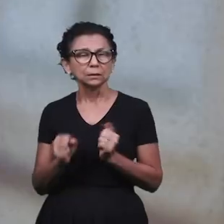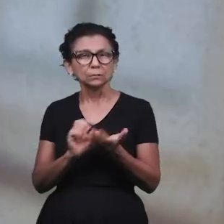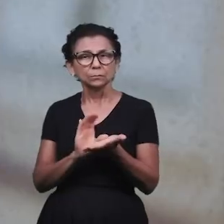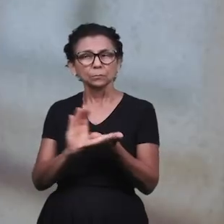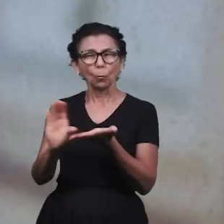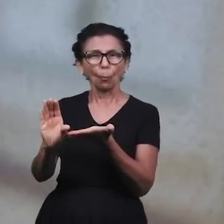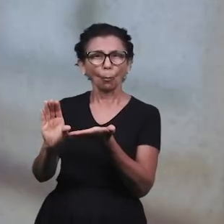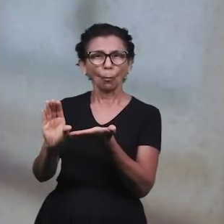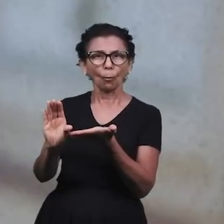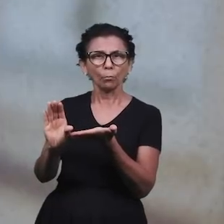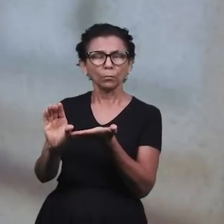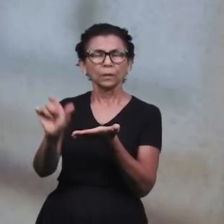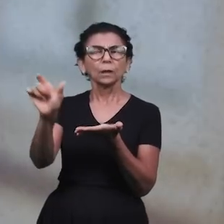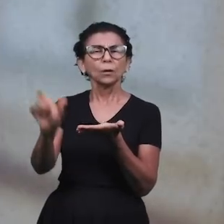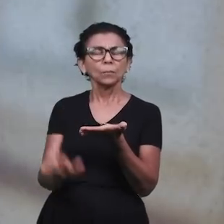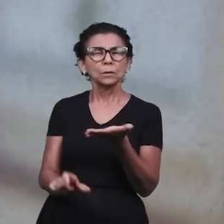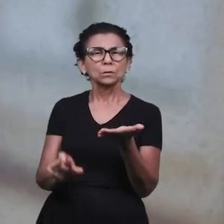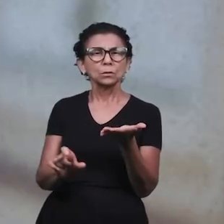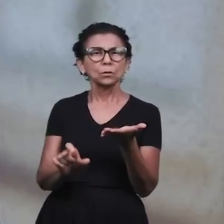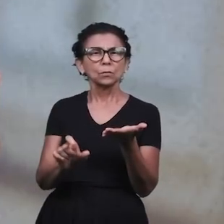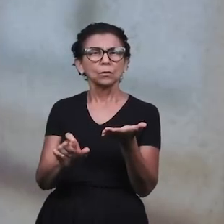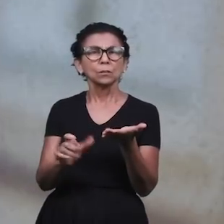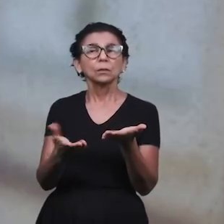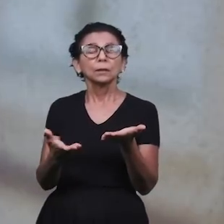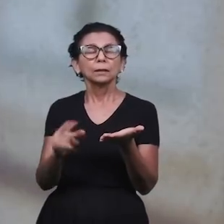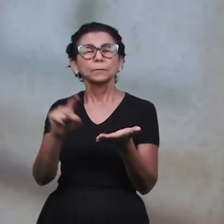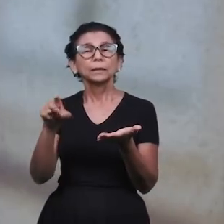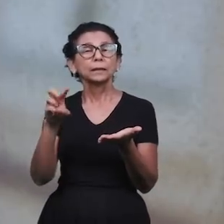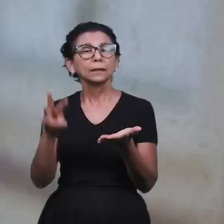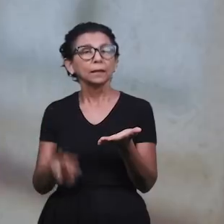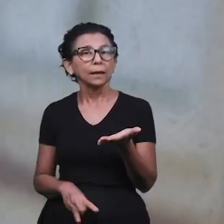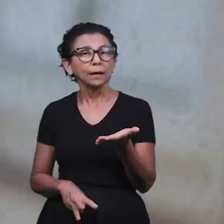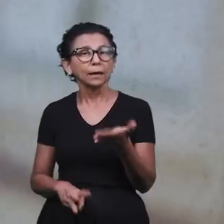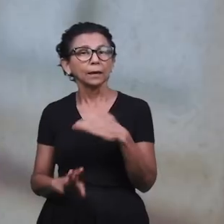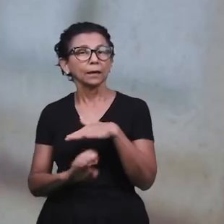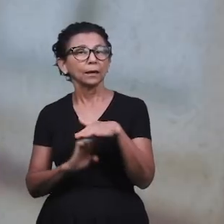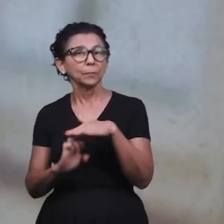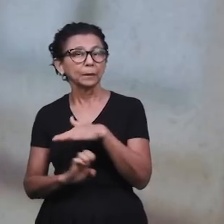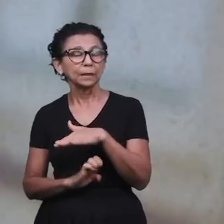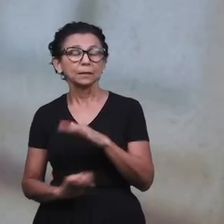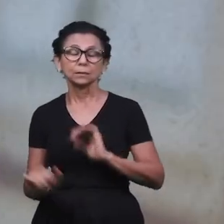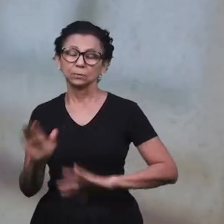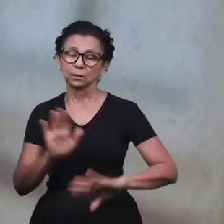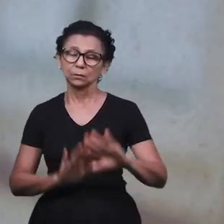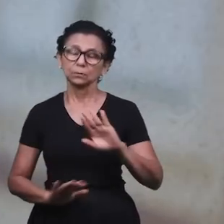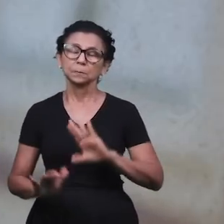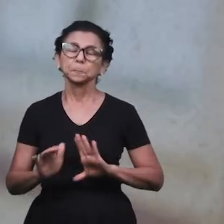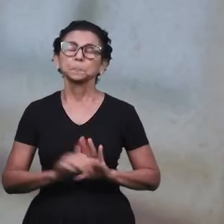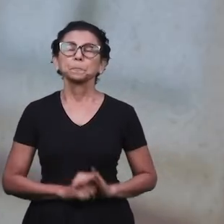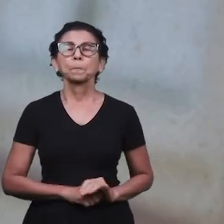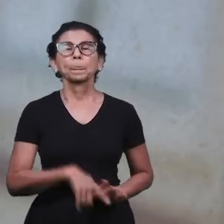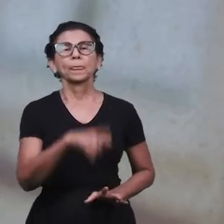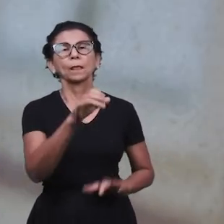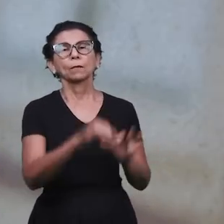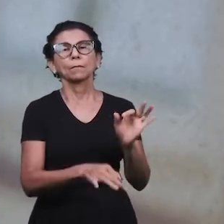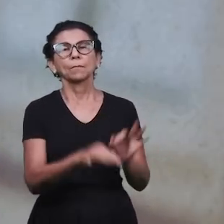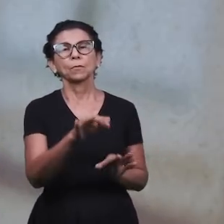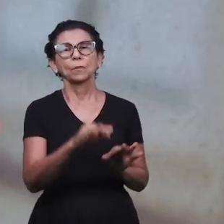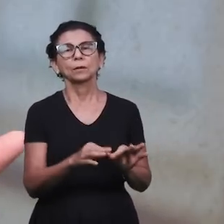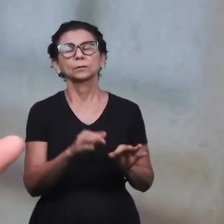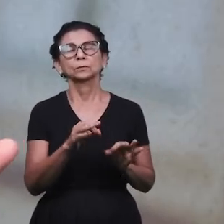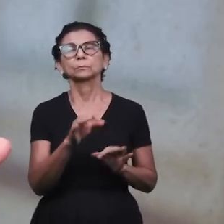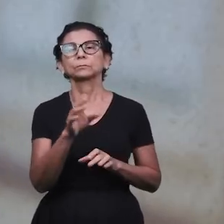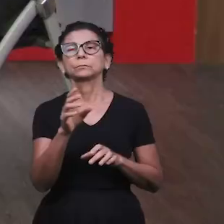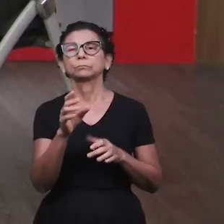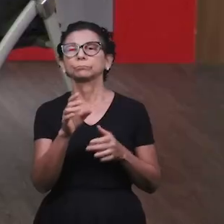uma conta pessoa jurídica. Então, esses cuidados nós temos que ter e o Juizado Especial Civil está pronto para